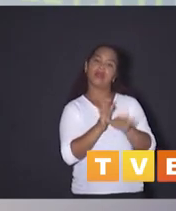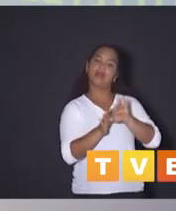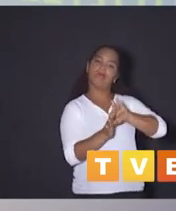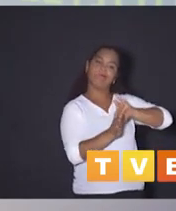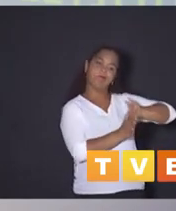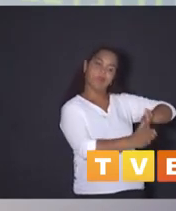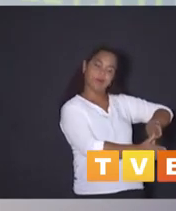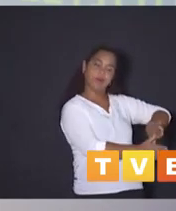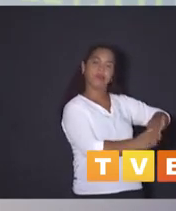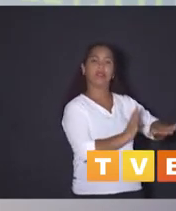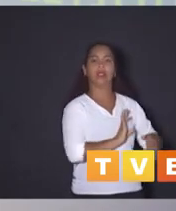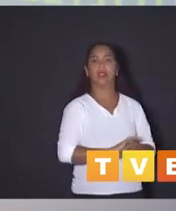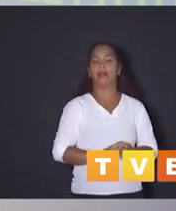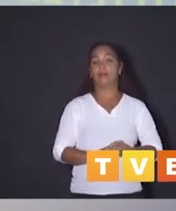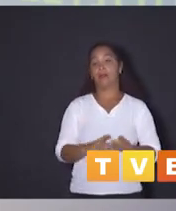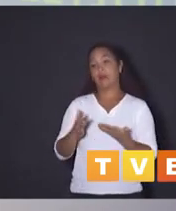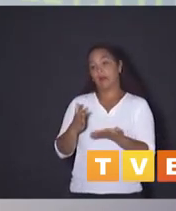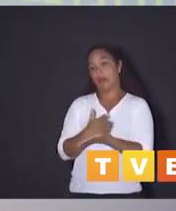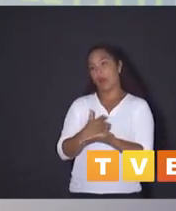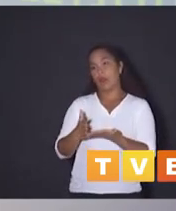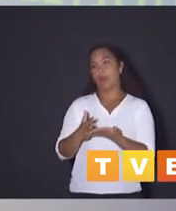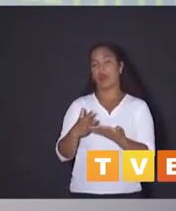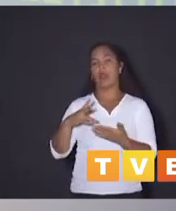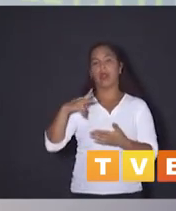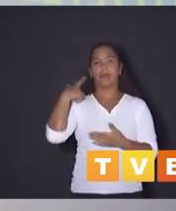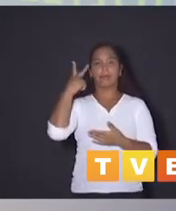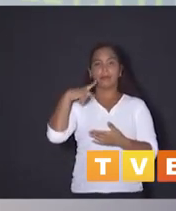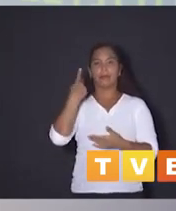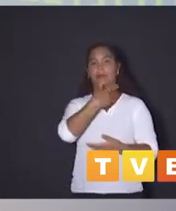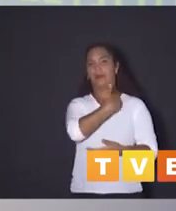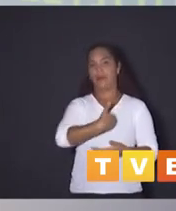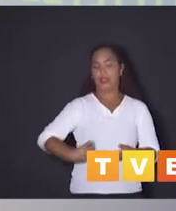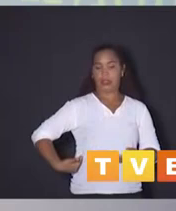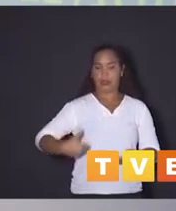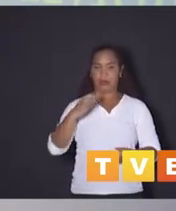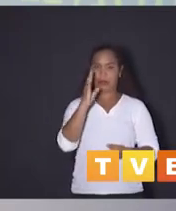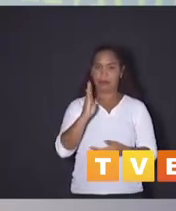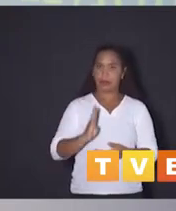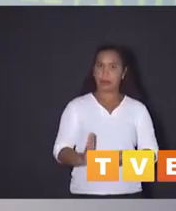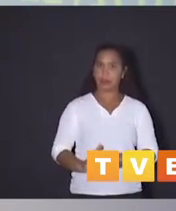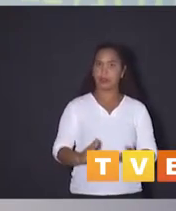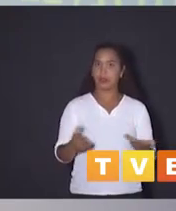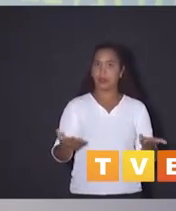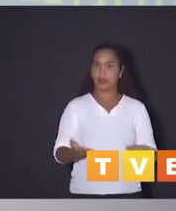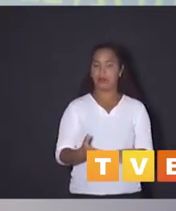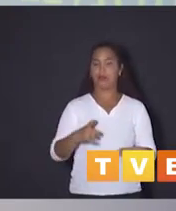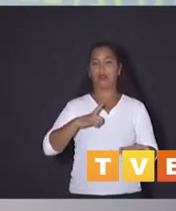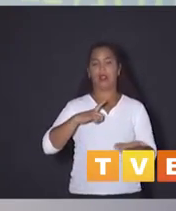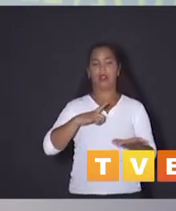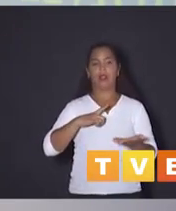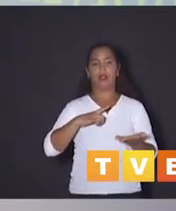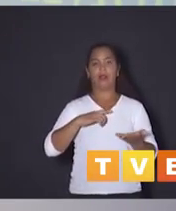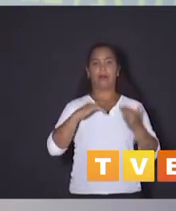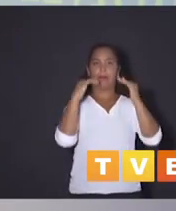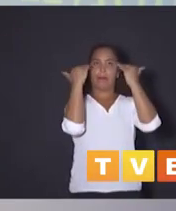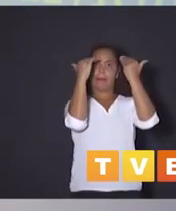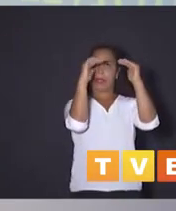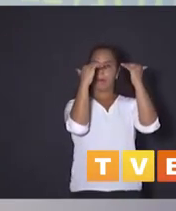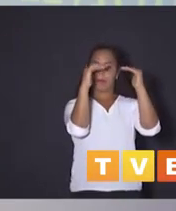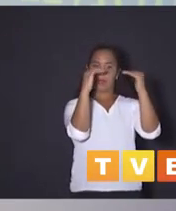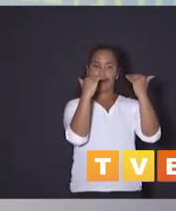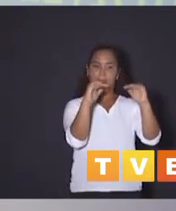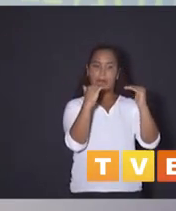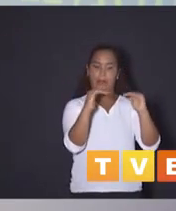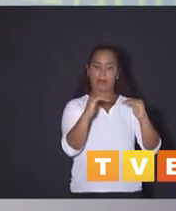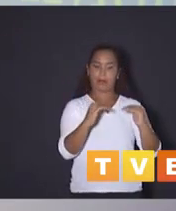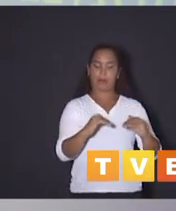a como qualquer política pública que nós temos no brasil a gente tem a formação de sistemas públicos dessas políticas